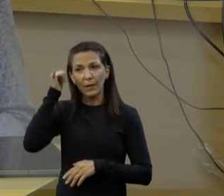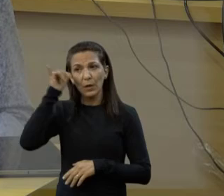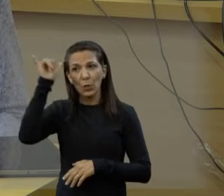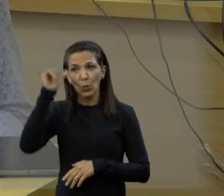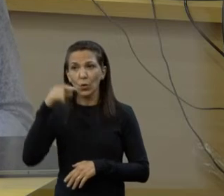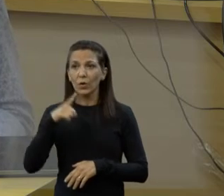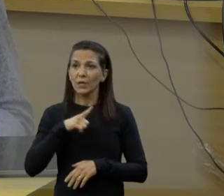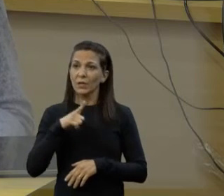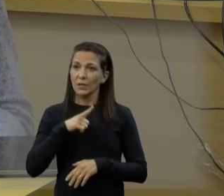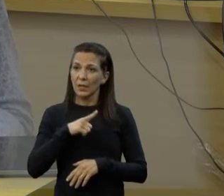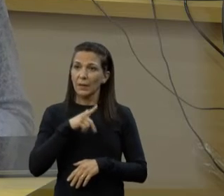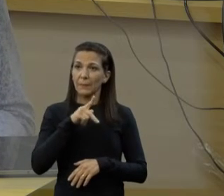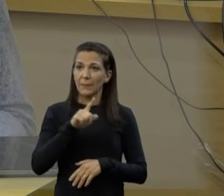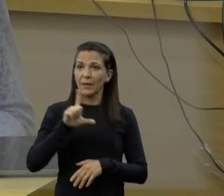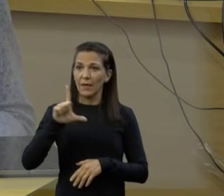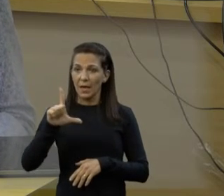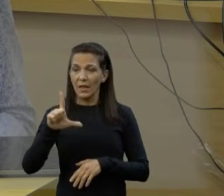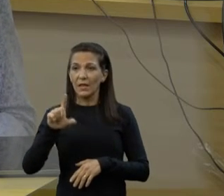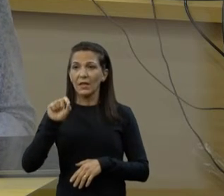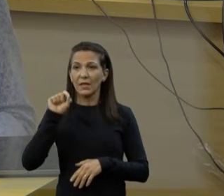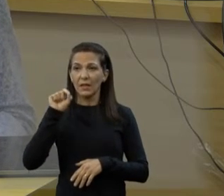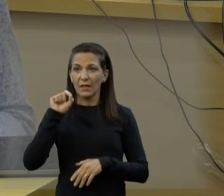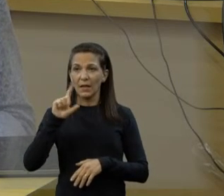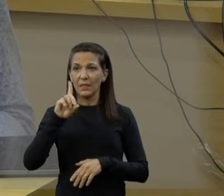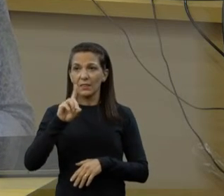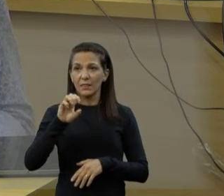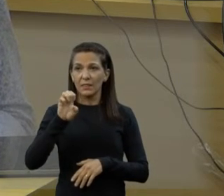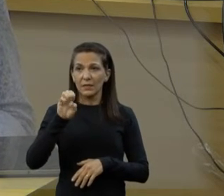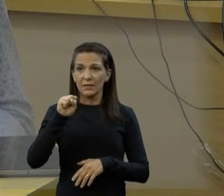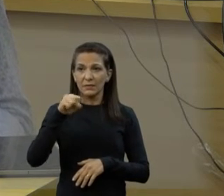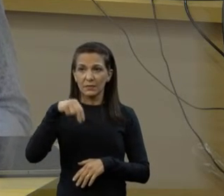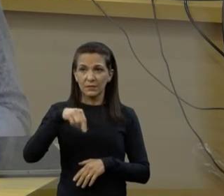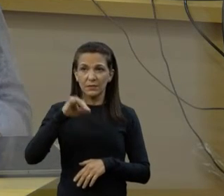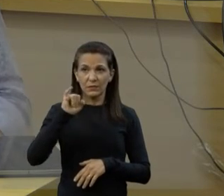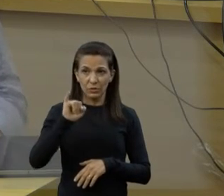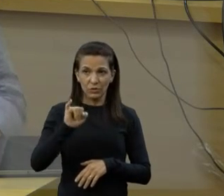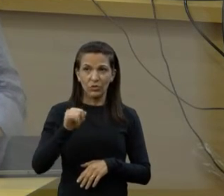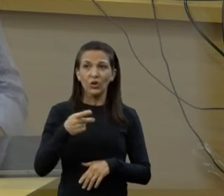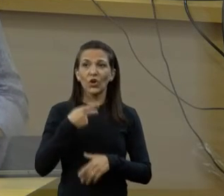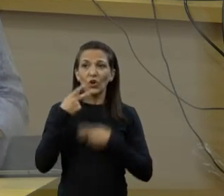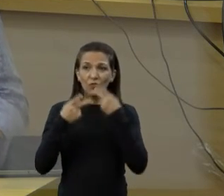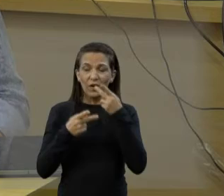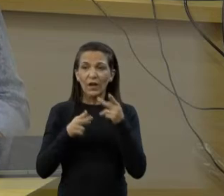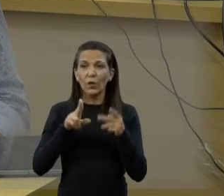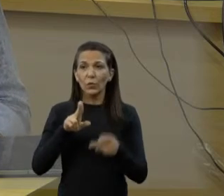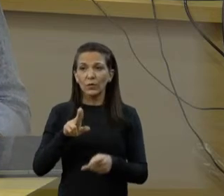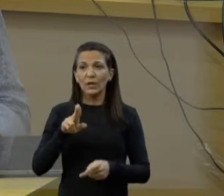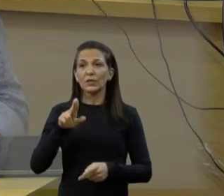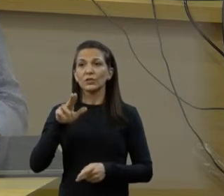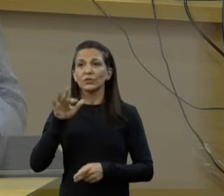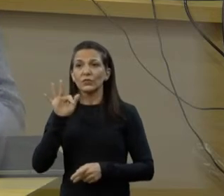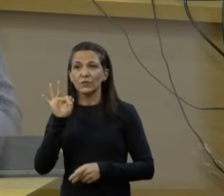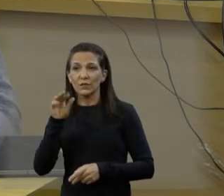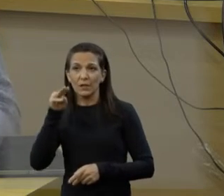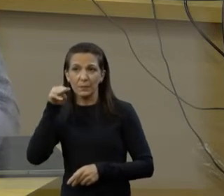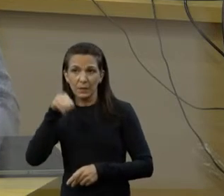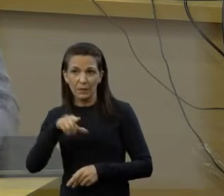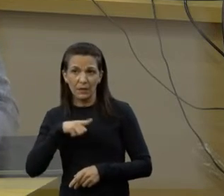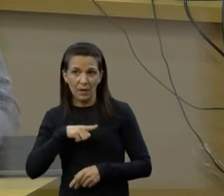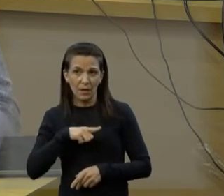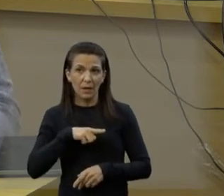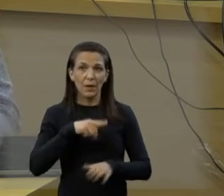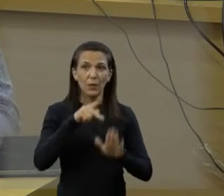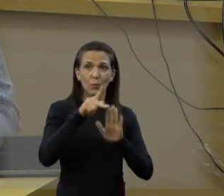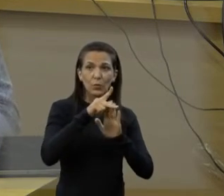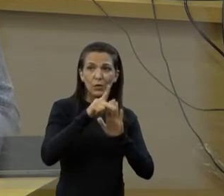diferenças é a sua pele do de Santi fala com exatidão a quantidade de unidades fiscais a serem cobradas o pele